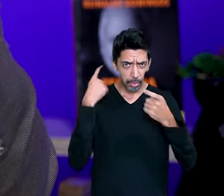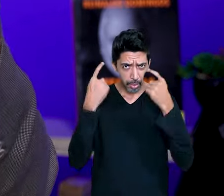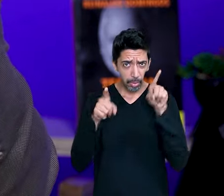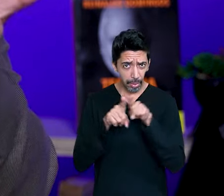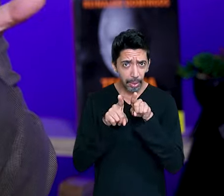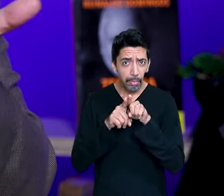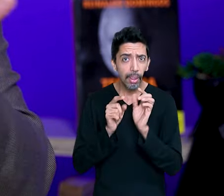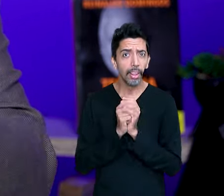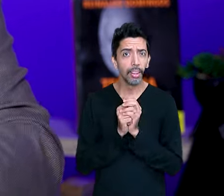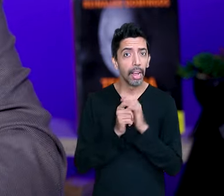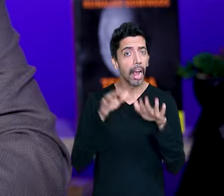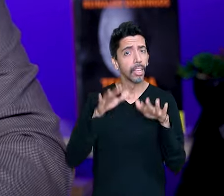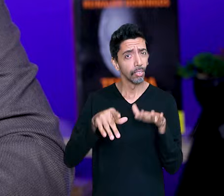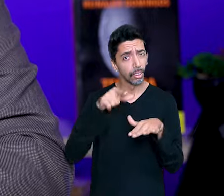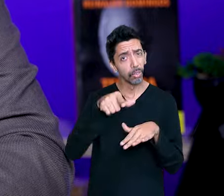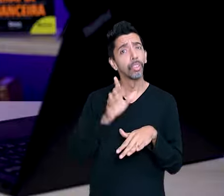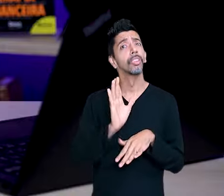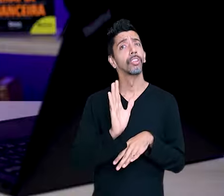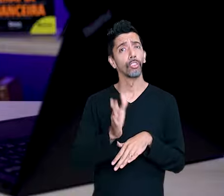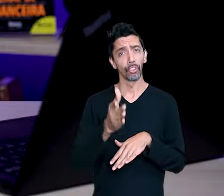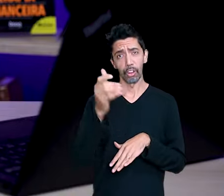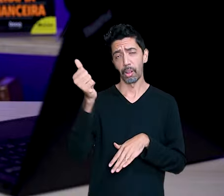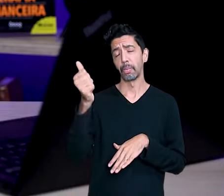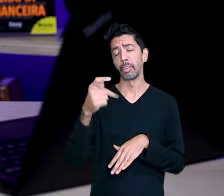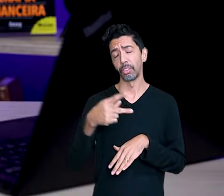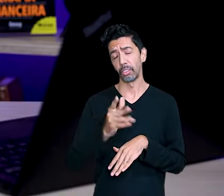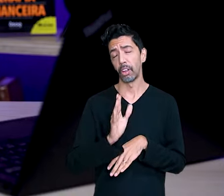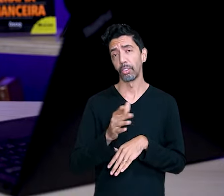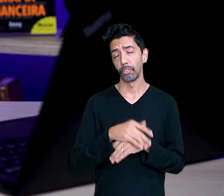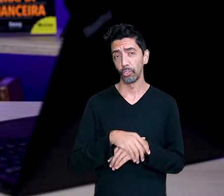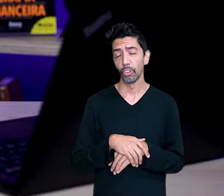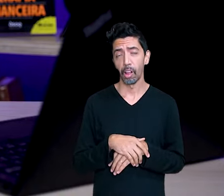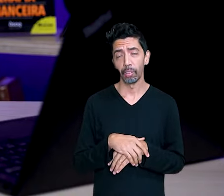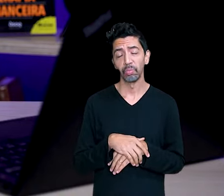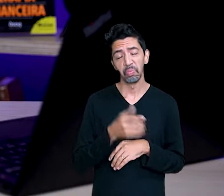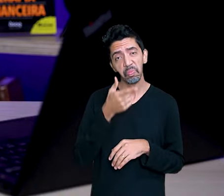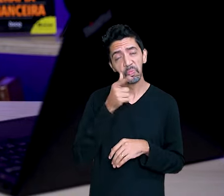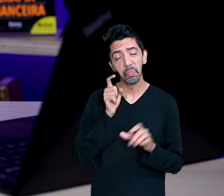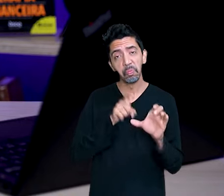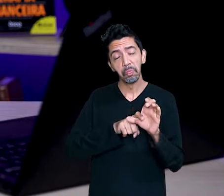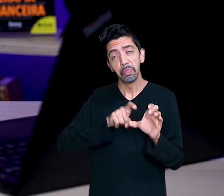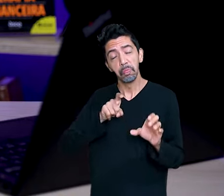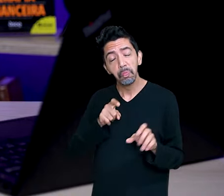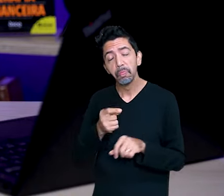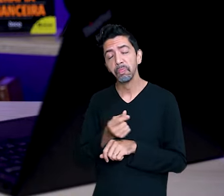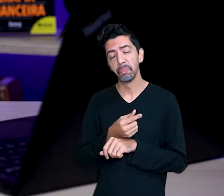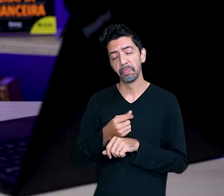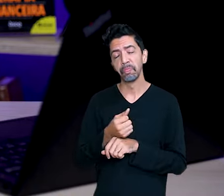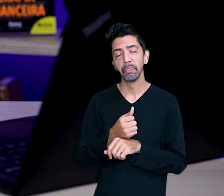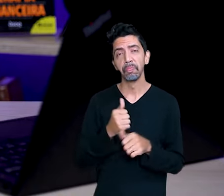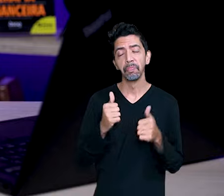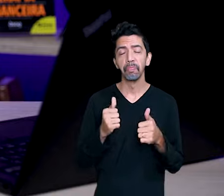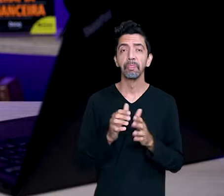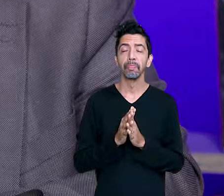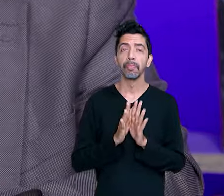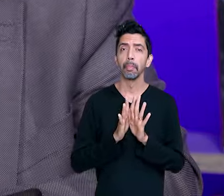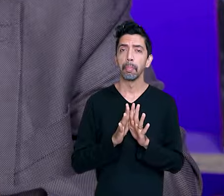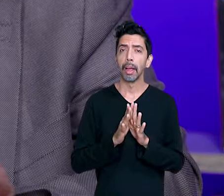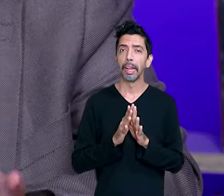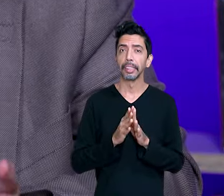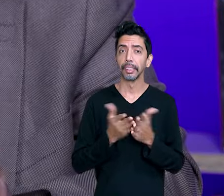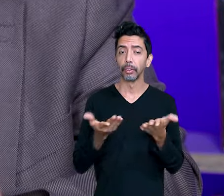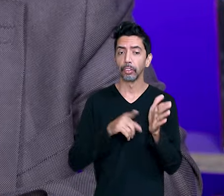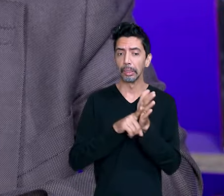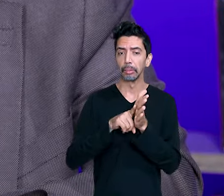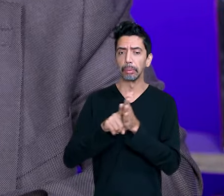até aposentado, sustentável financeiramente. Os números nos preocupam. Hoje